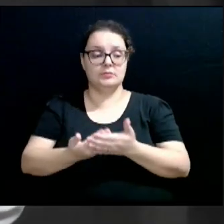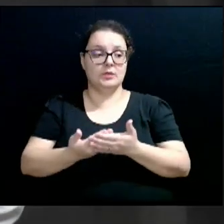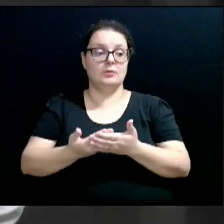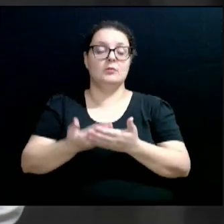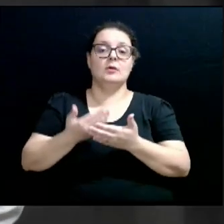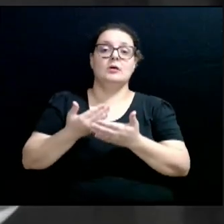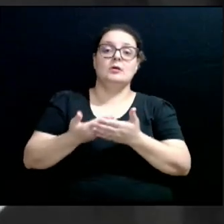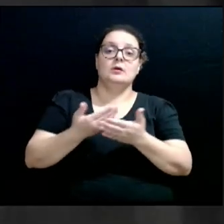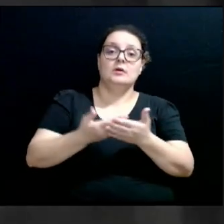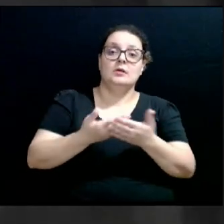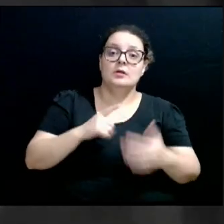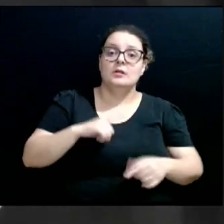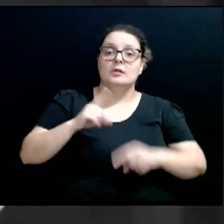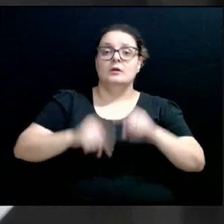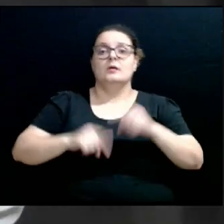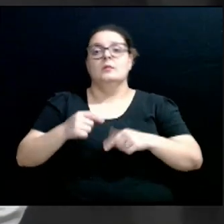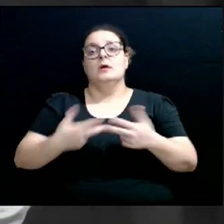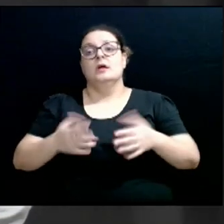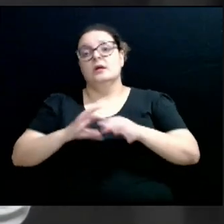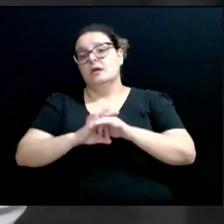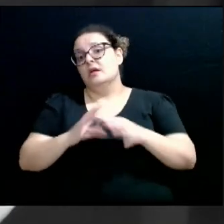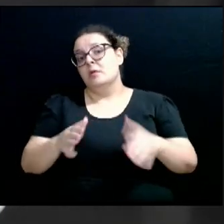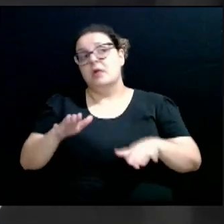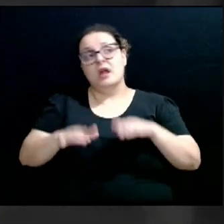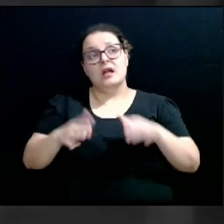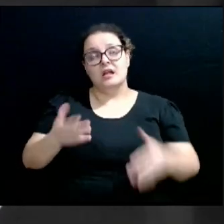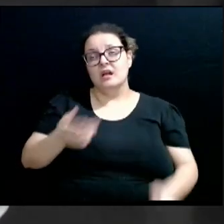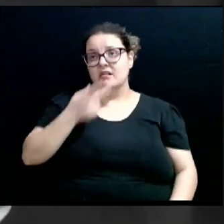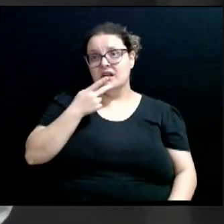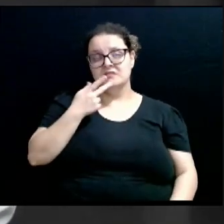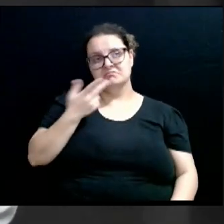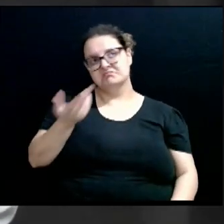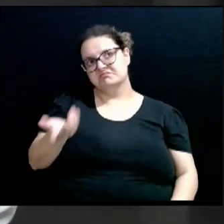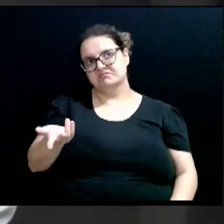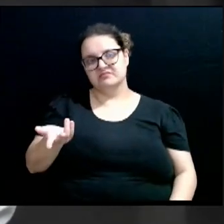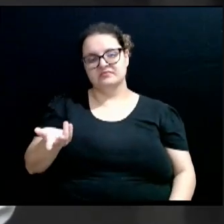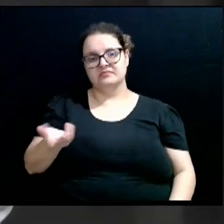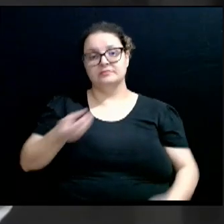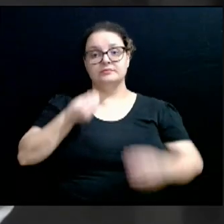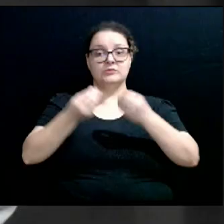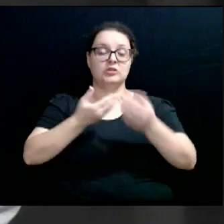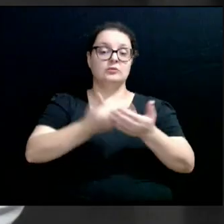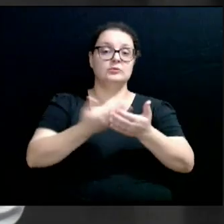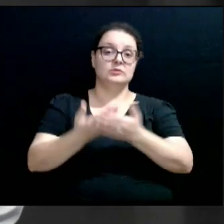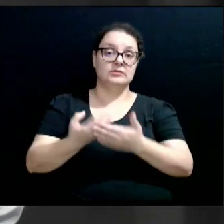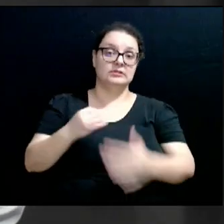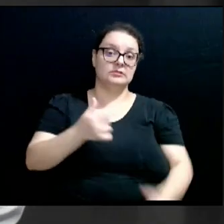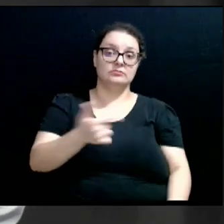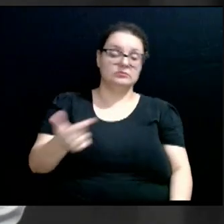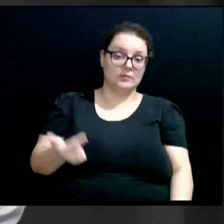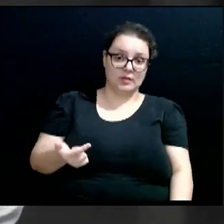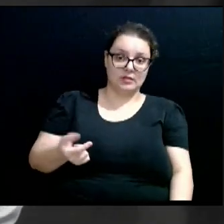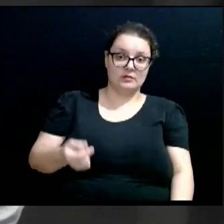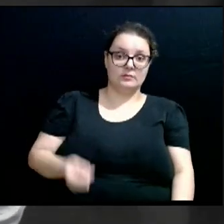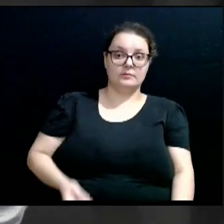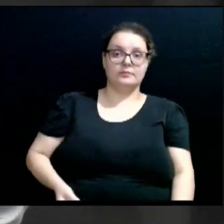material disponível. Porque às vezes a gente fala assim, mas como que eu vou estudar se eu não tenho? A biblioteca, ela tá lá,